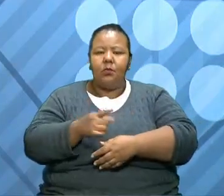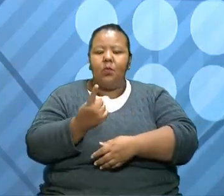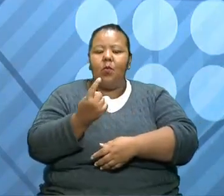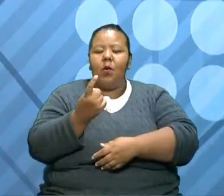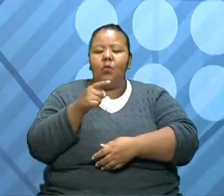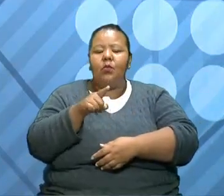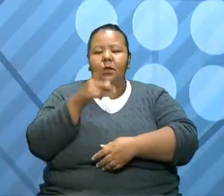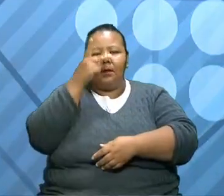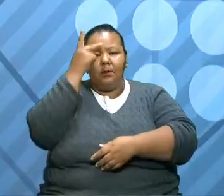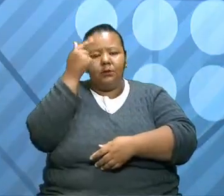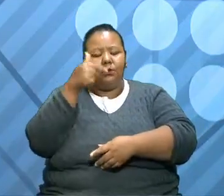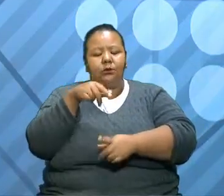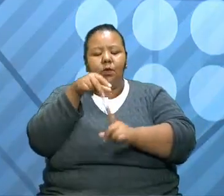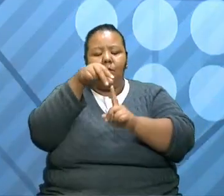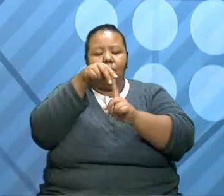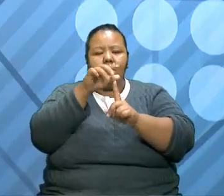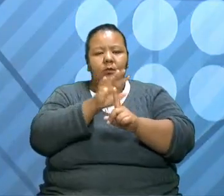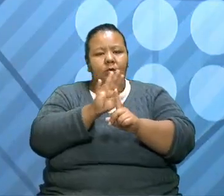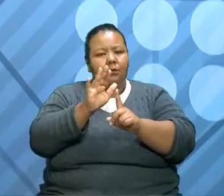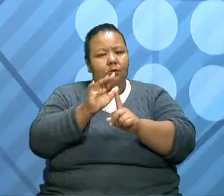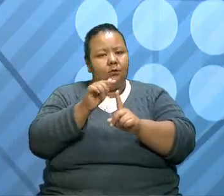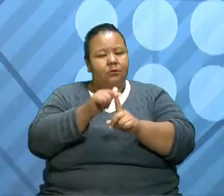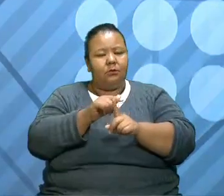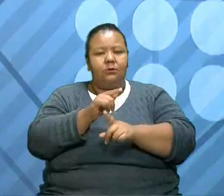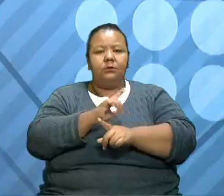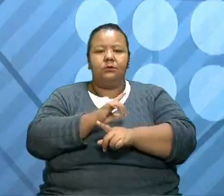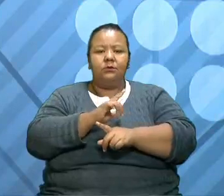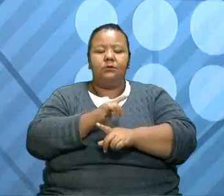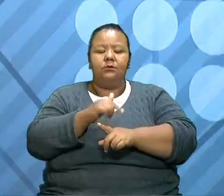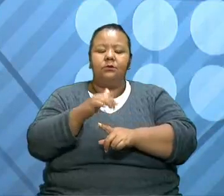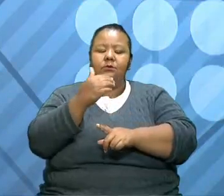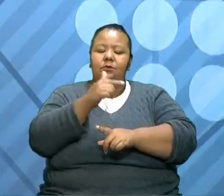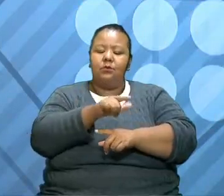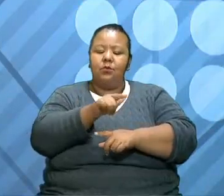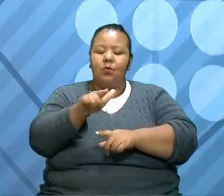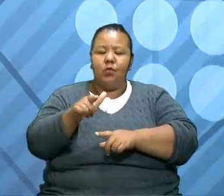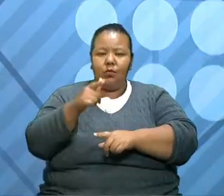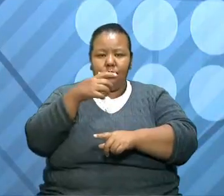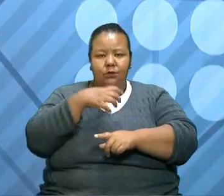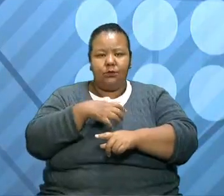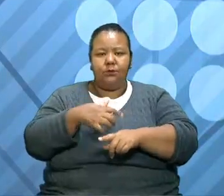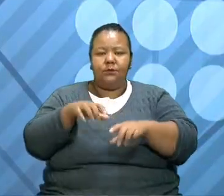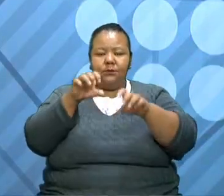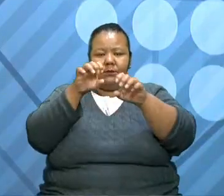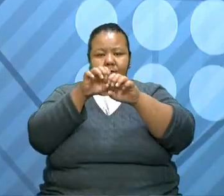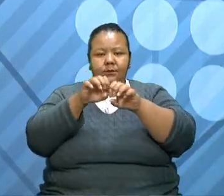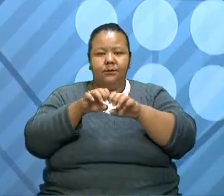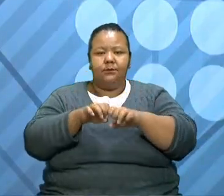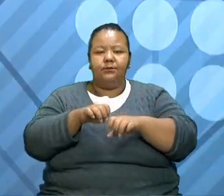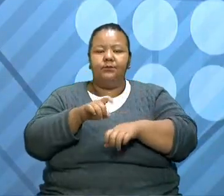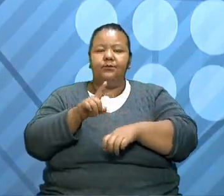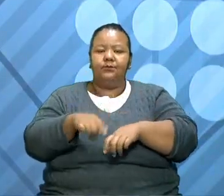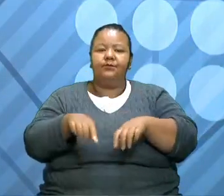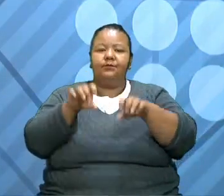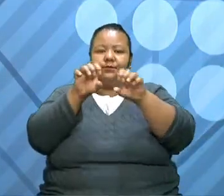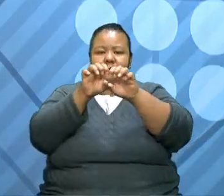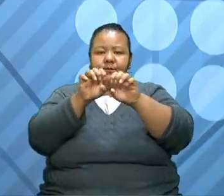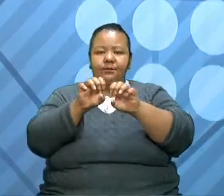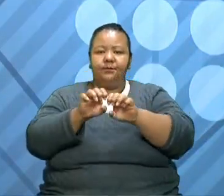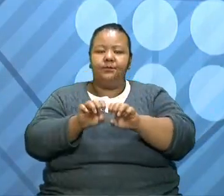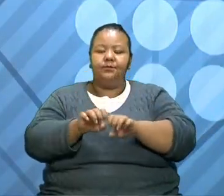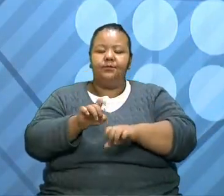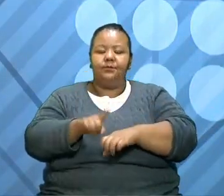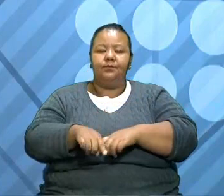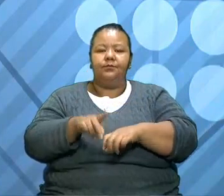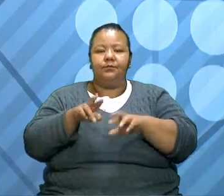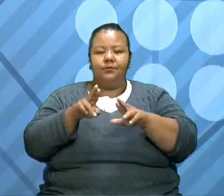estrutura aqui na centralizada que está no topo. Eu tenho outros tipos de estrutura. E essas estruturas vão ser